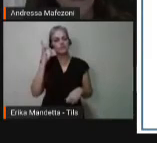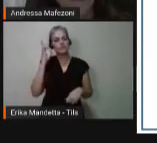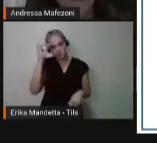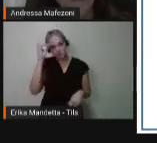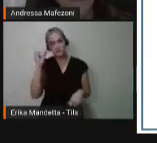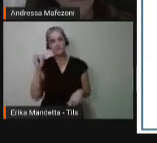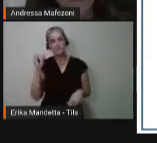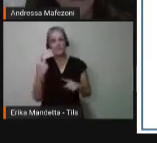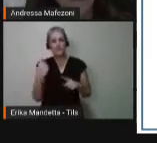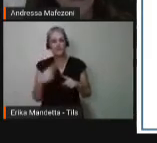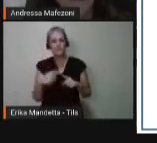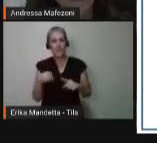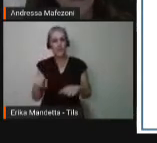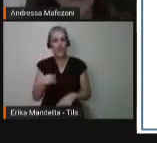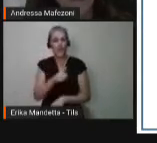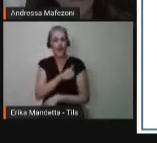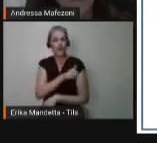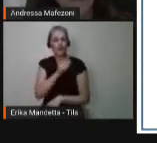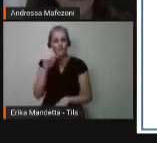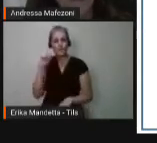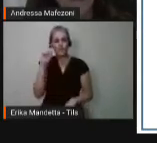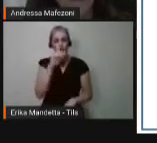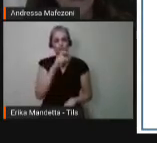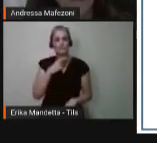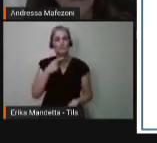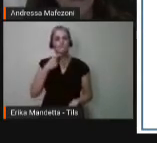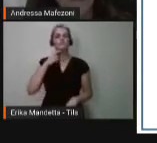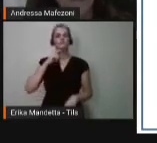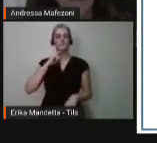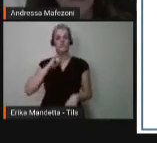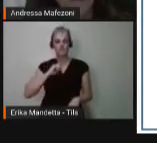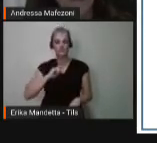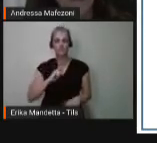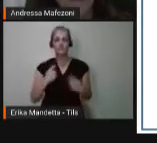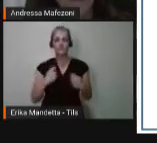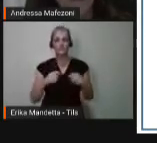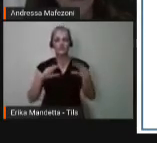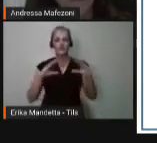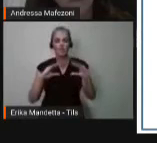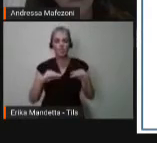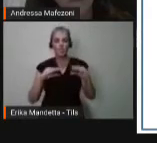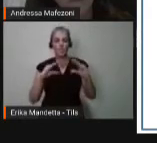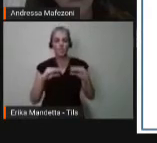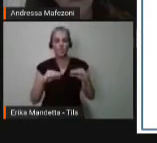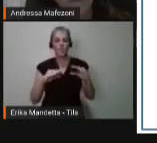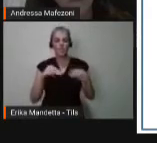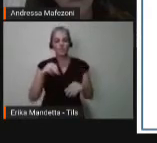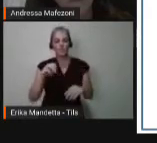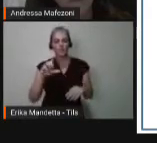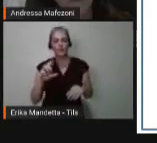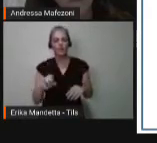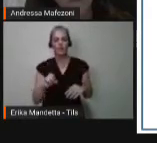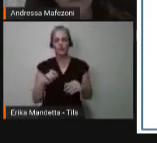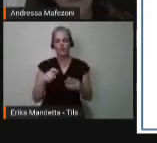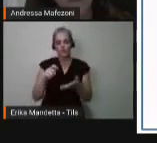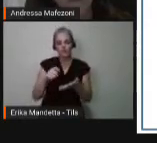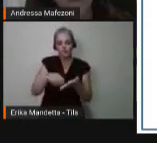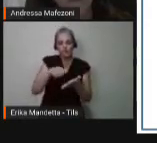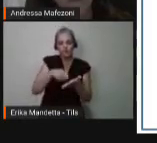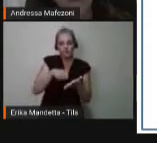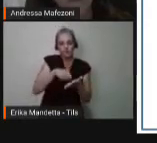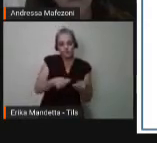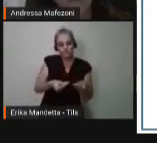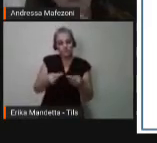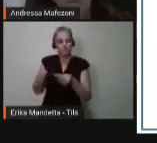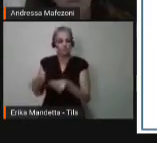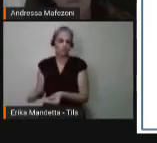na sua deglutição. E quando também a diretora, ela promove, ela tem o cuidado e tem